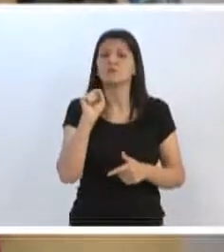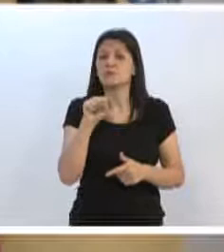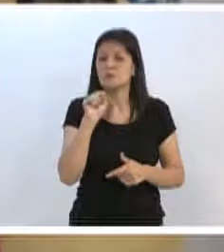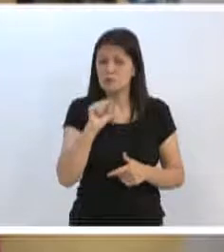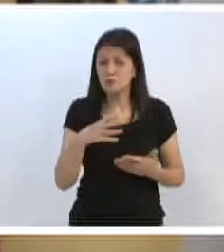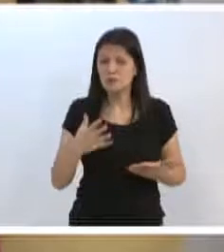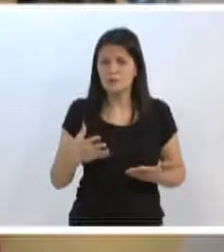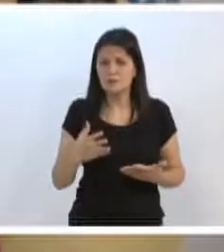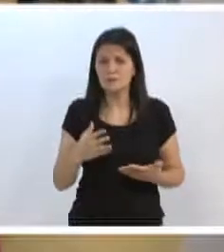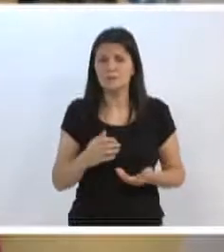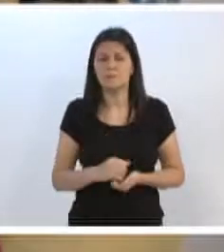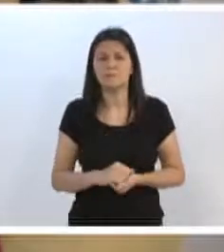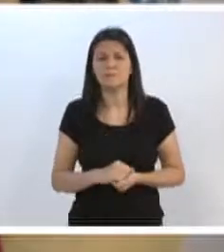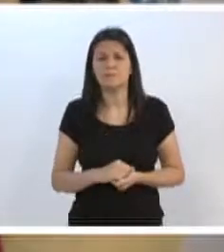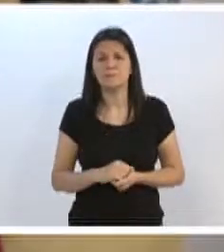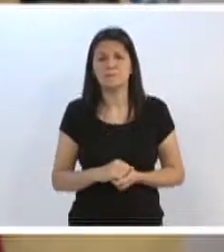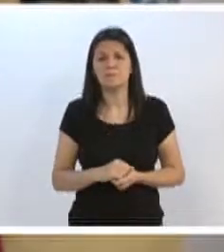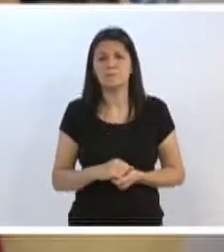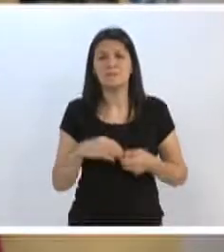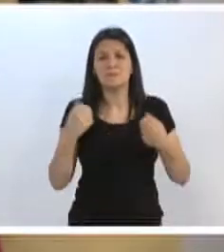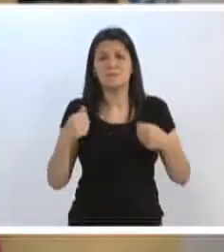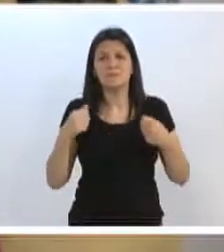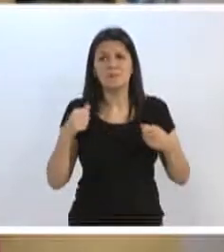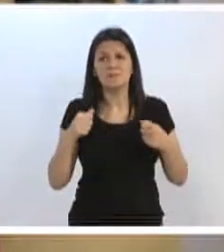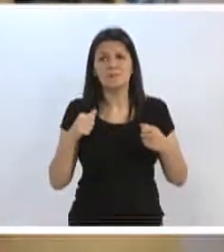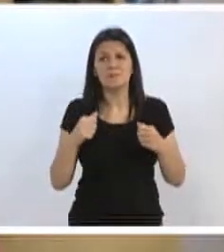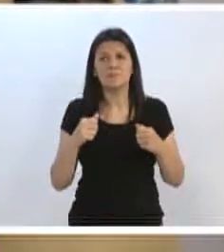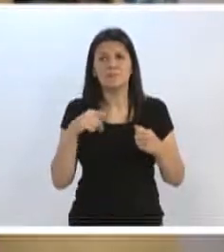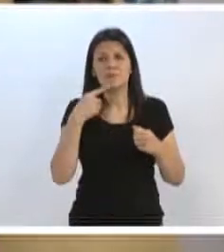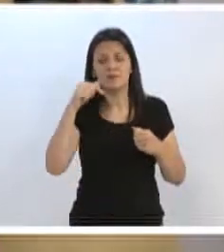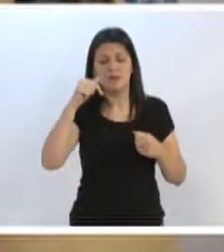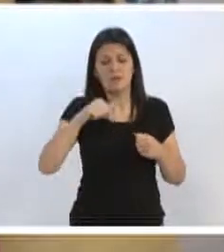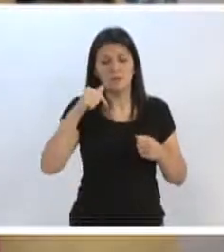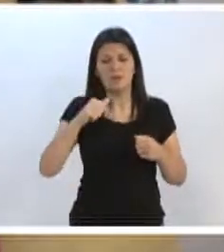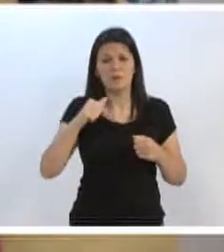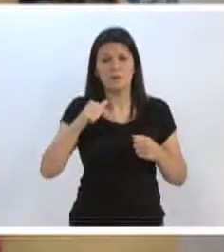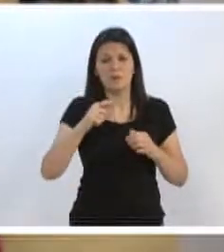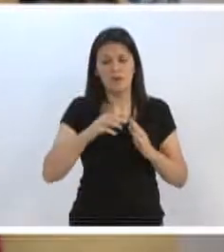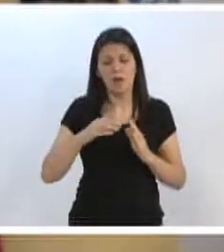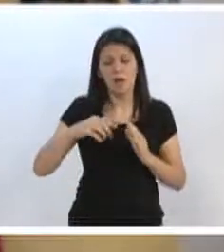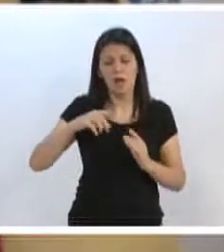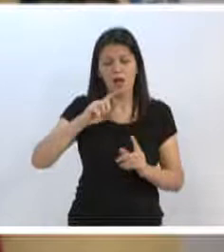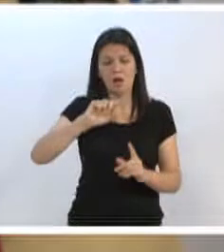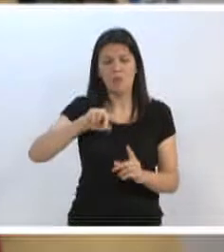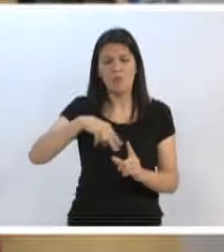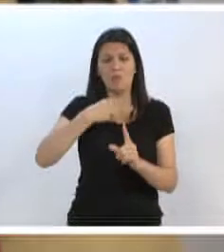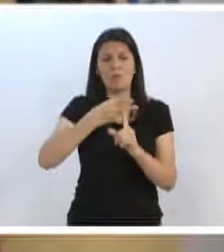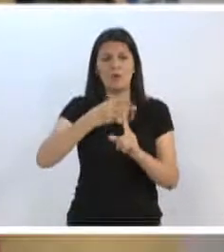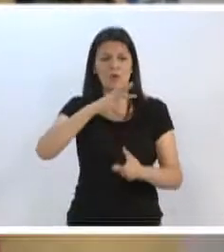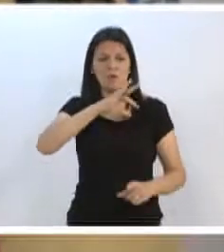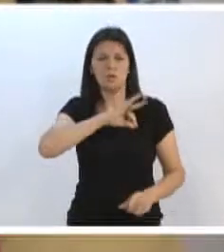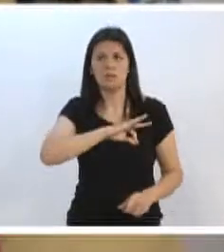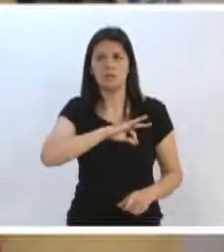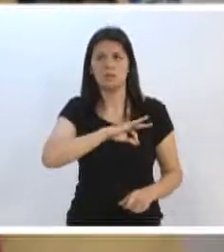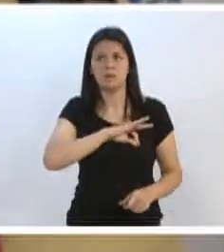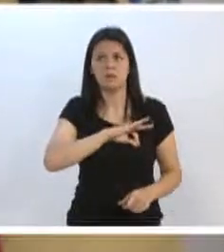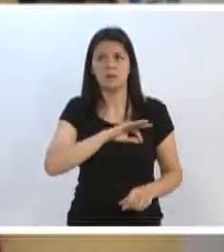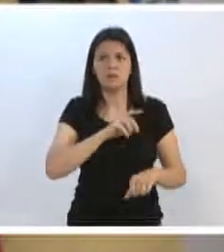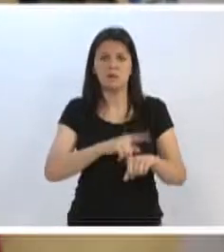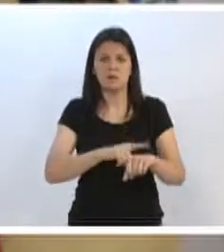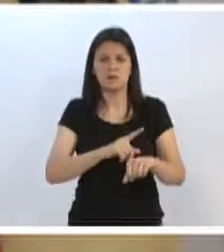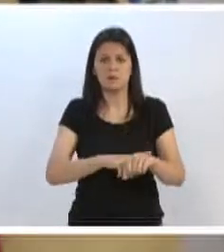problemas do Brasil. Então, a gente precisa deixar registrado que aumento dessa questão salarial em relação ao judiciário, nesse momento que a gente está